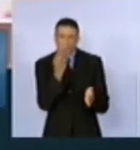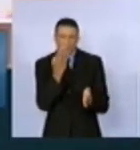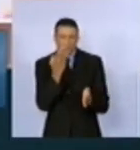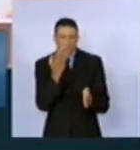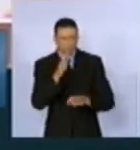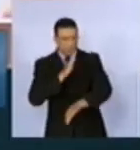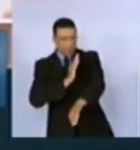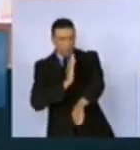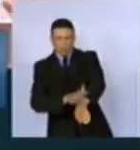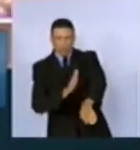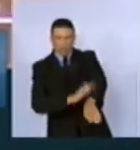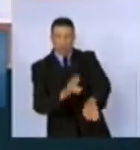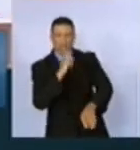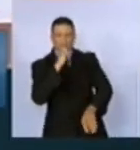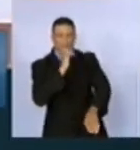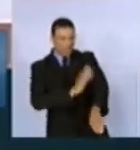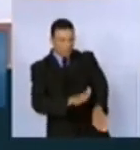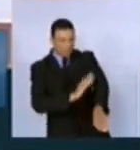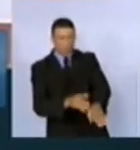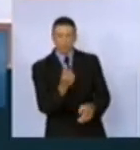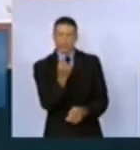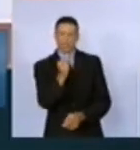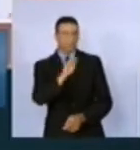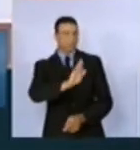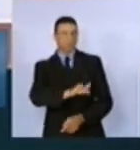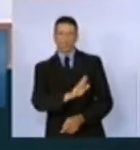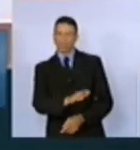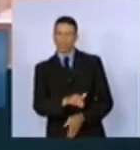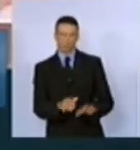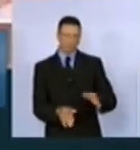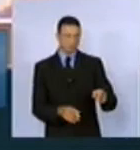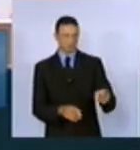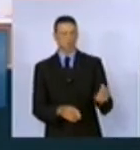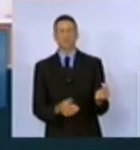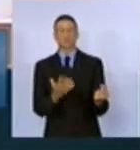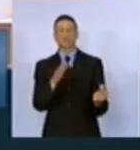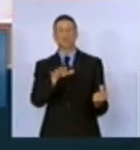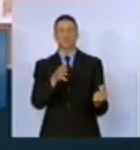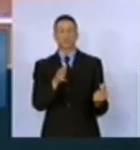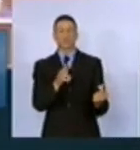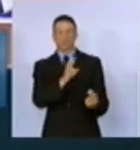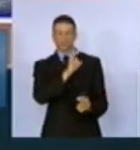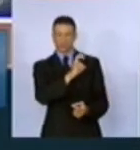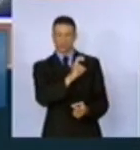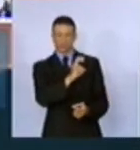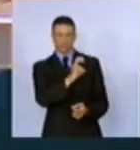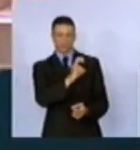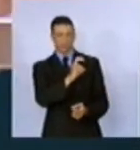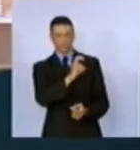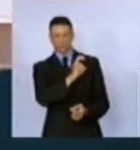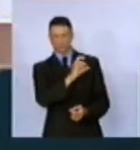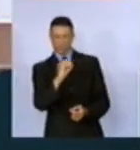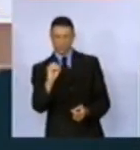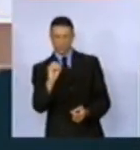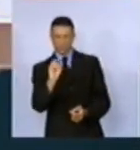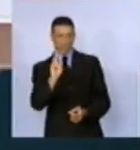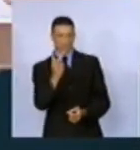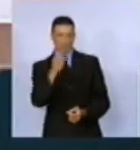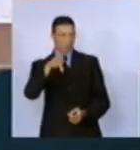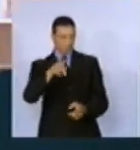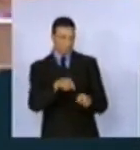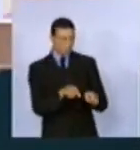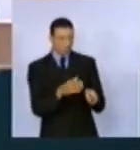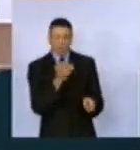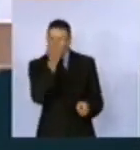corte e que são tratores baratos na faixa de 15 Hp M parece o a potência deles